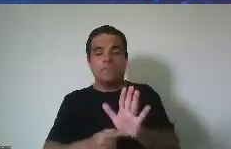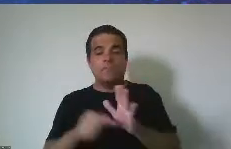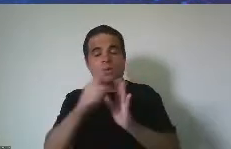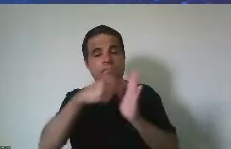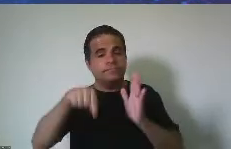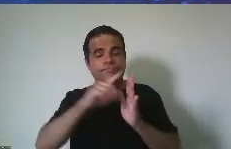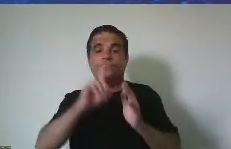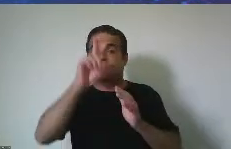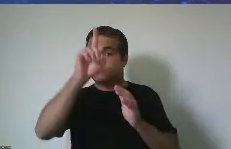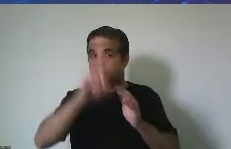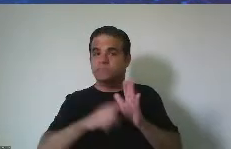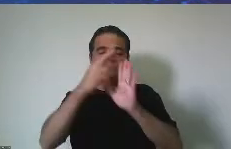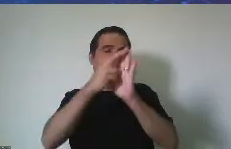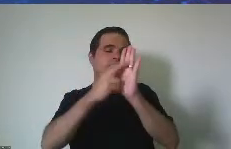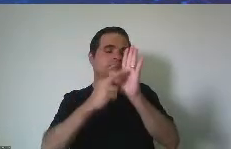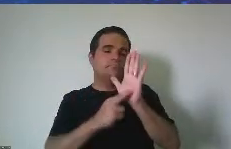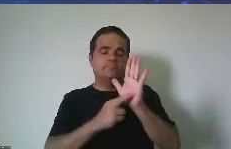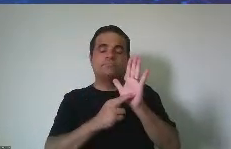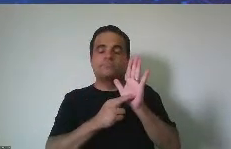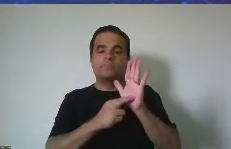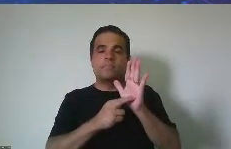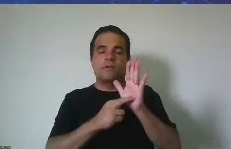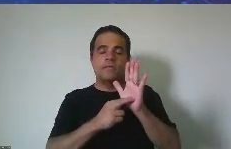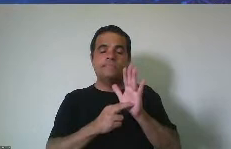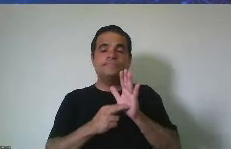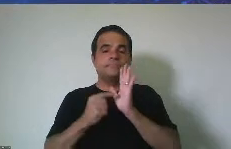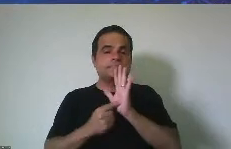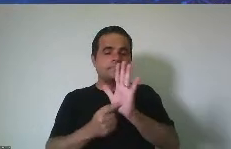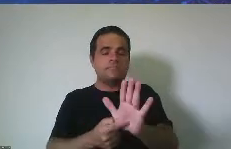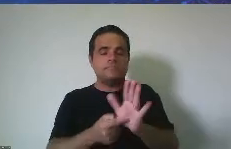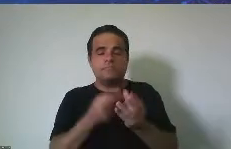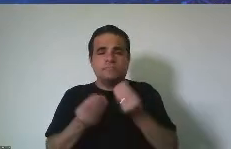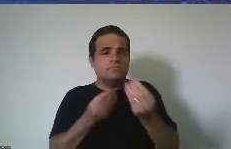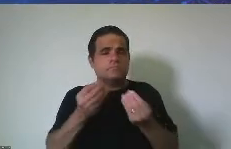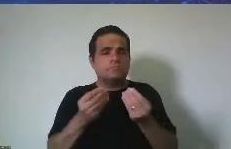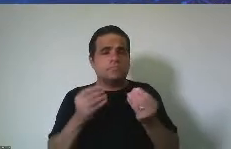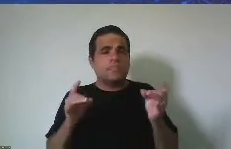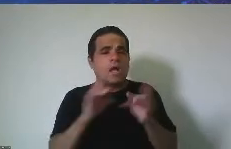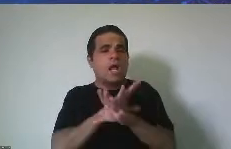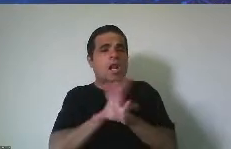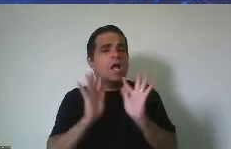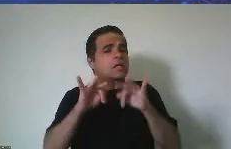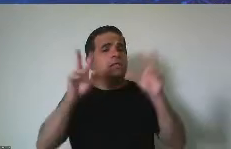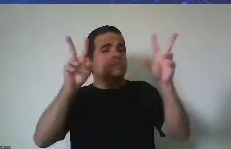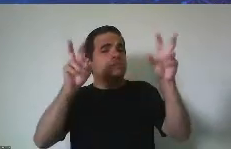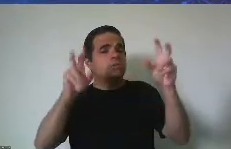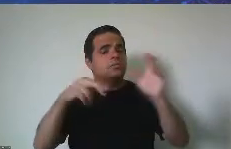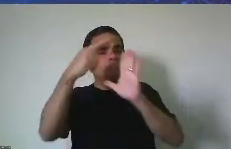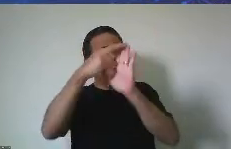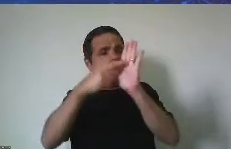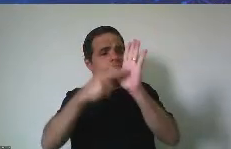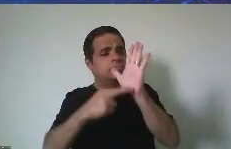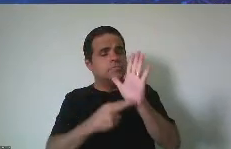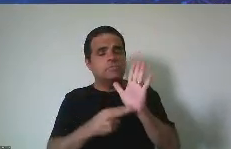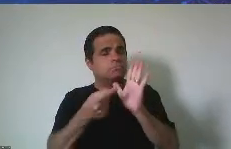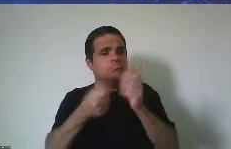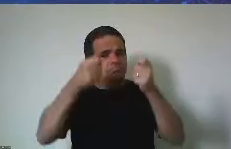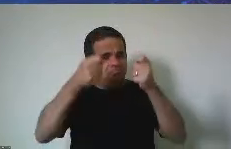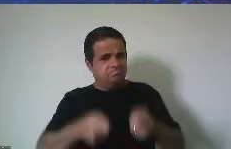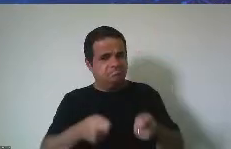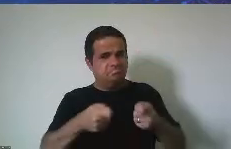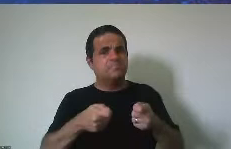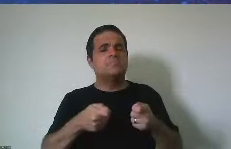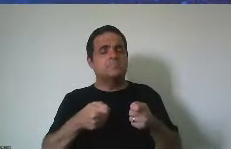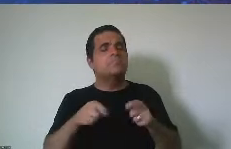regulatório para assuntos regulatórios apresentar como que a gente fecha tudo isso numa gestão regulatória absolutamente disciplinada e